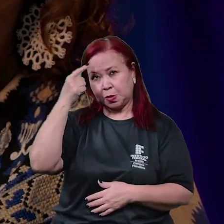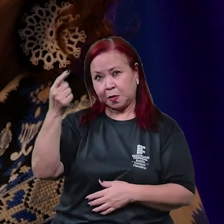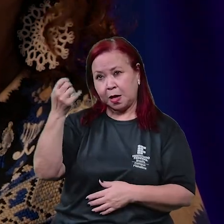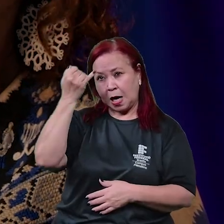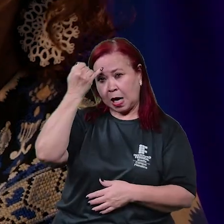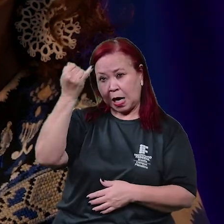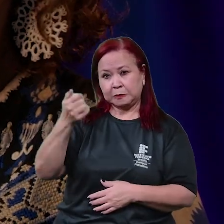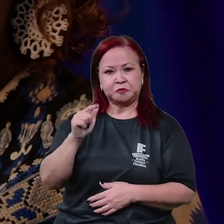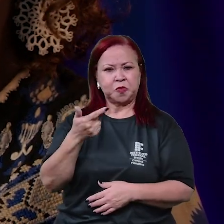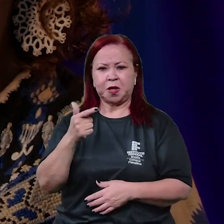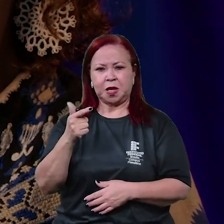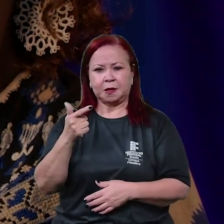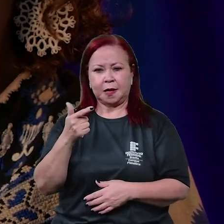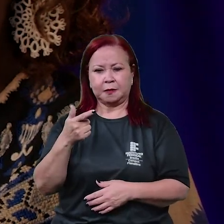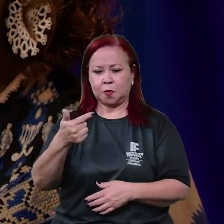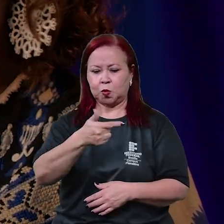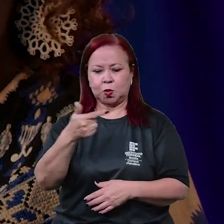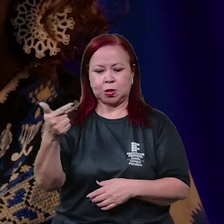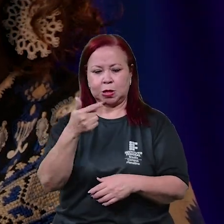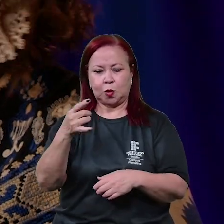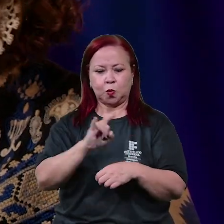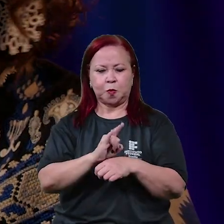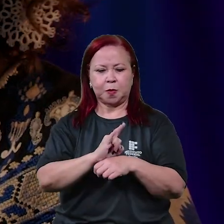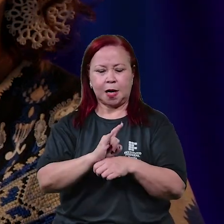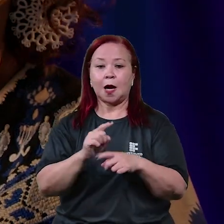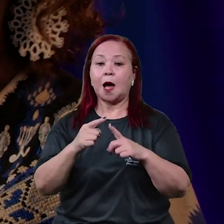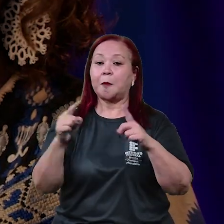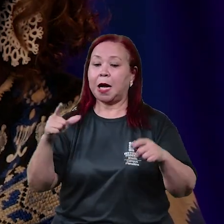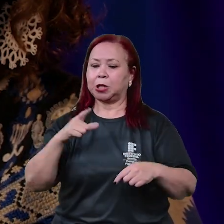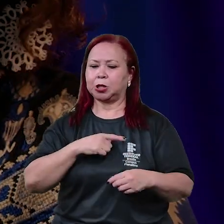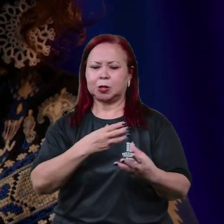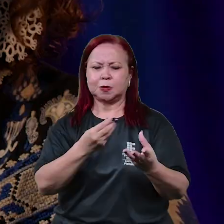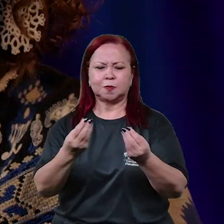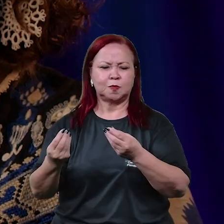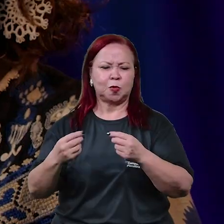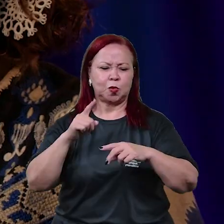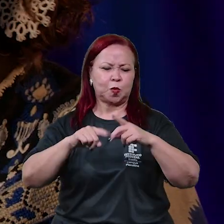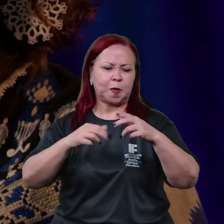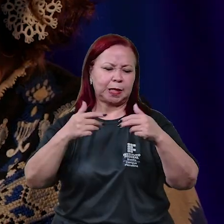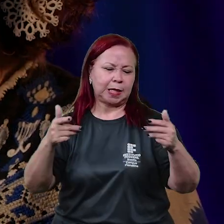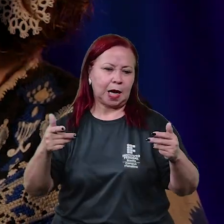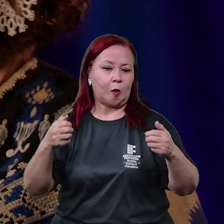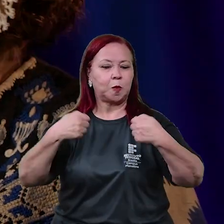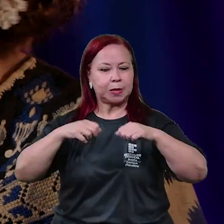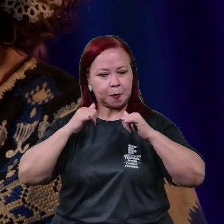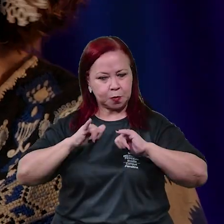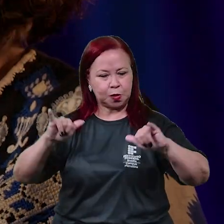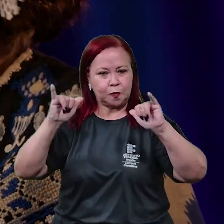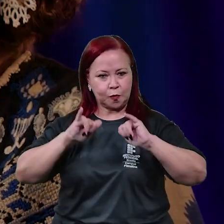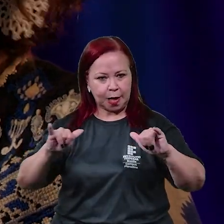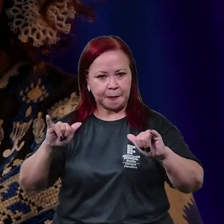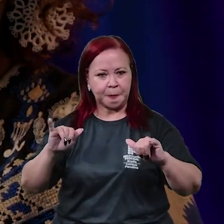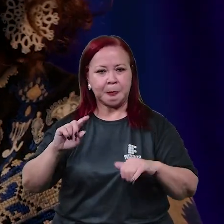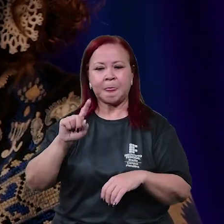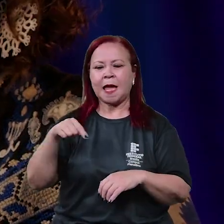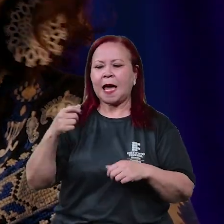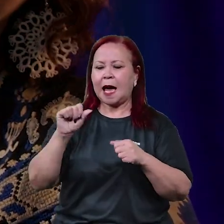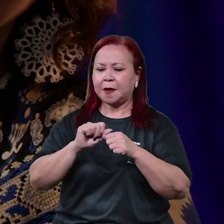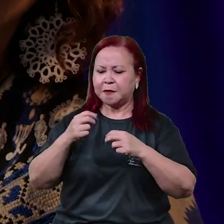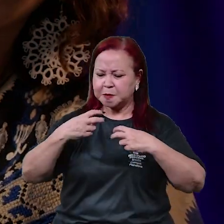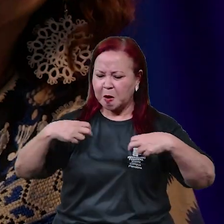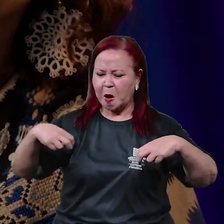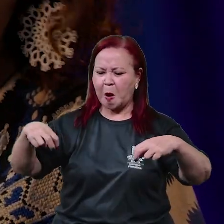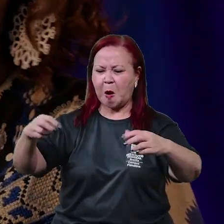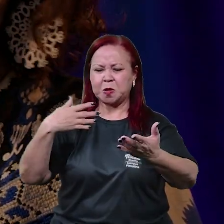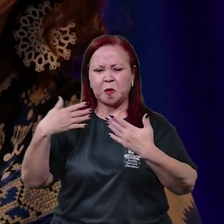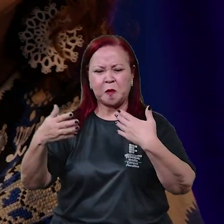a ideia nem era fazer o segundo documentário, mas a gente tinha tanto material, a gente tem que divulgar isso e tal. Só que a gente fez rodas de conversa que duraram, sei